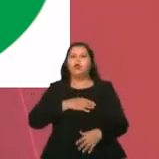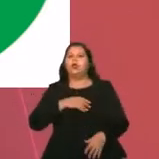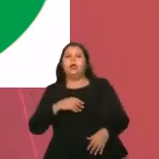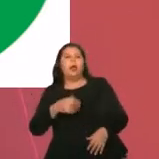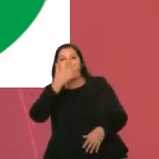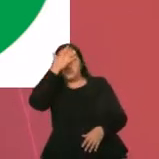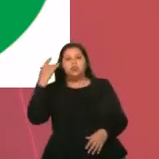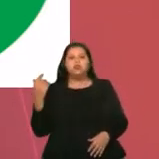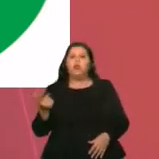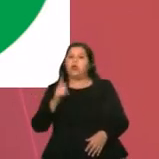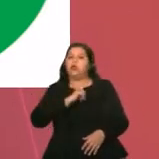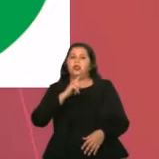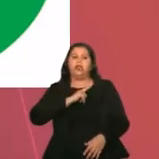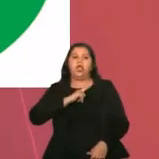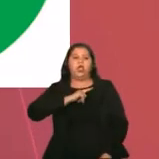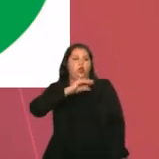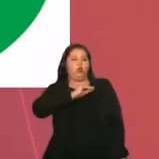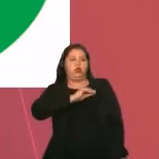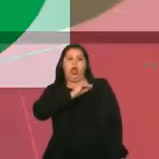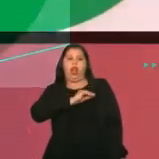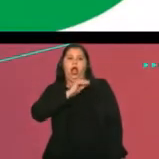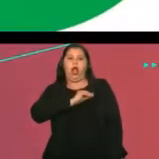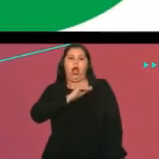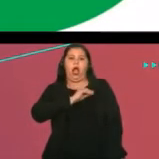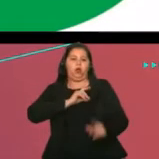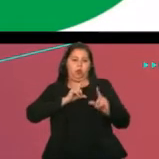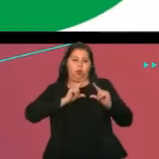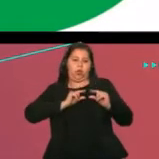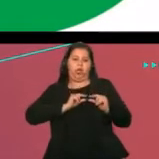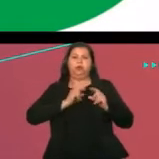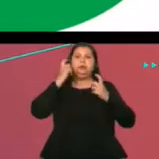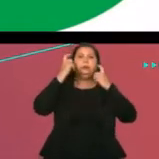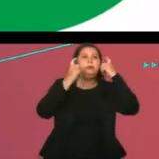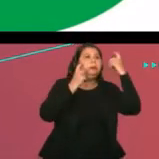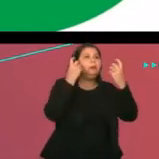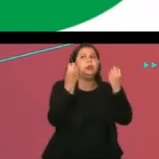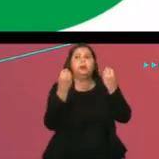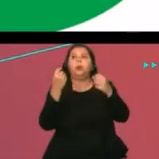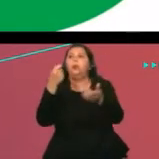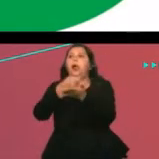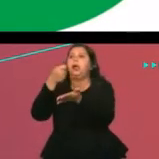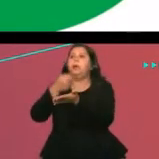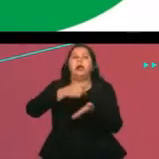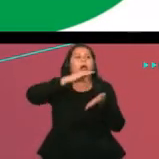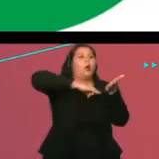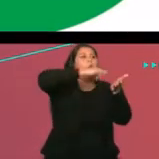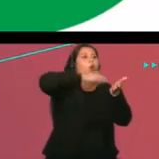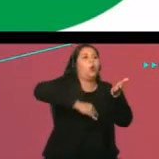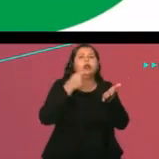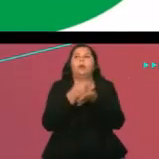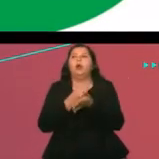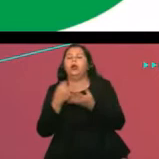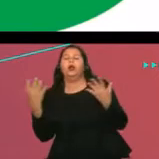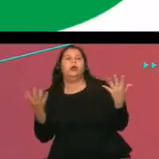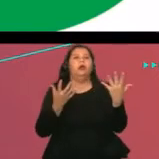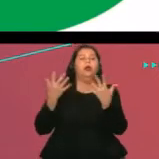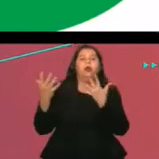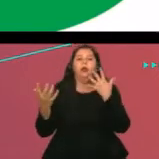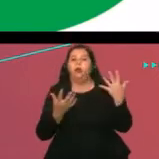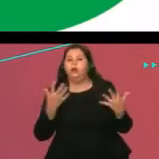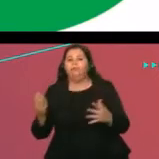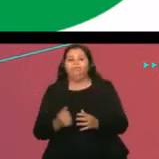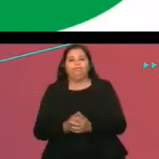mês do que salário vai passar muitos dias do mês preocupados como é que vai pagar as contas né foi uma certa insensibilidade